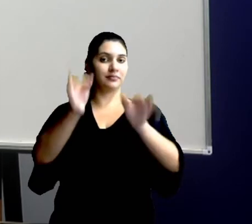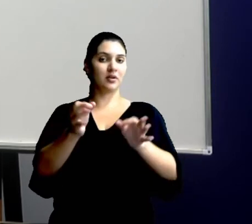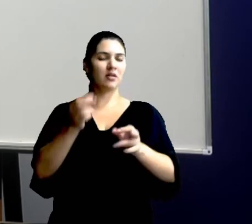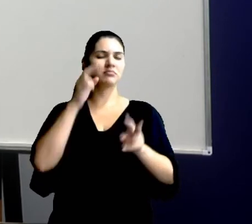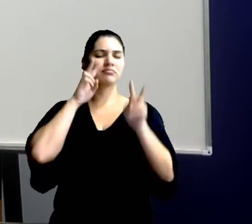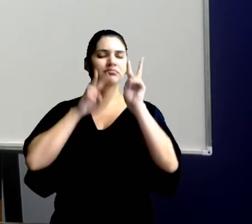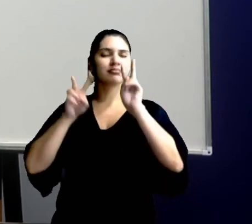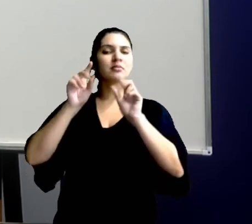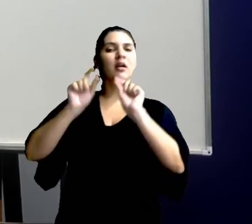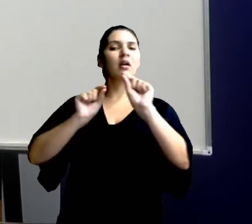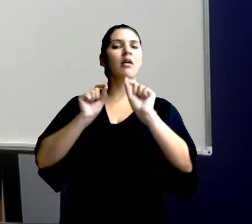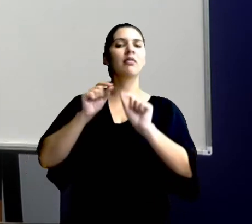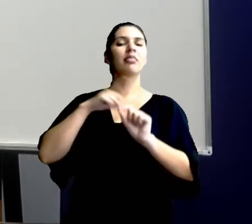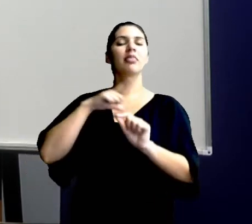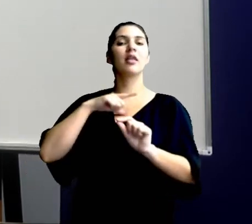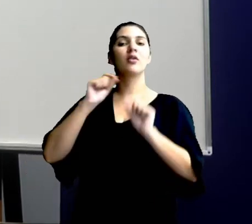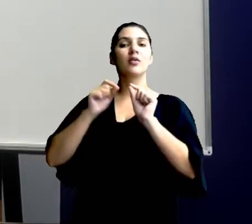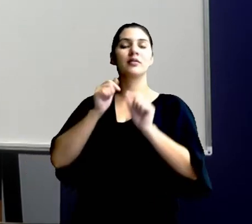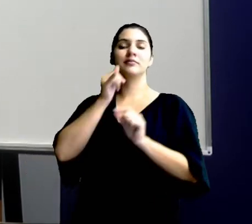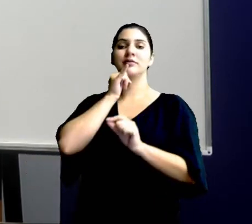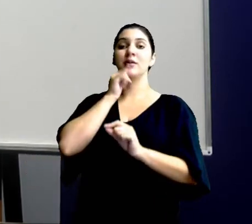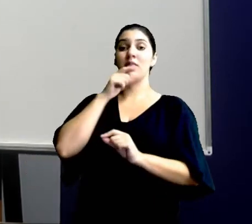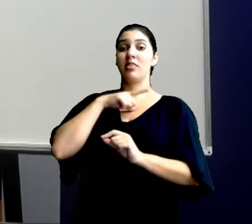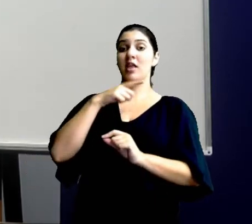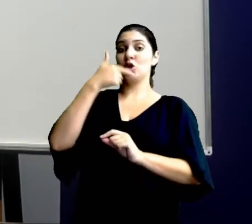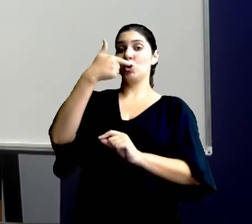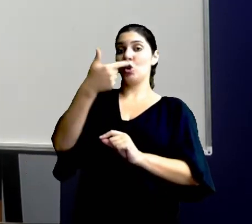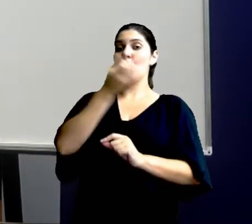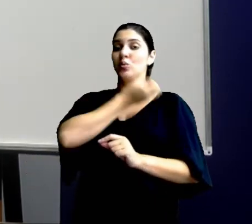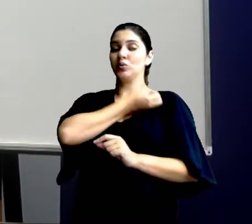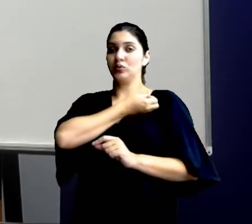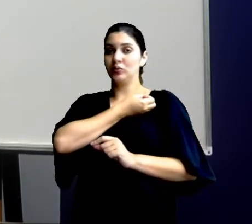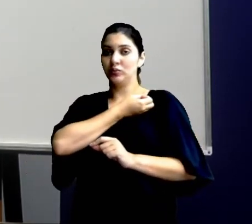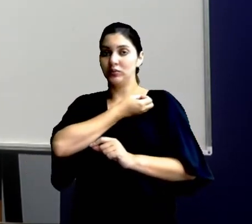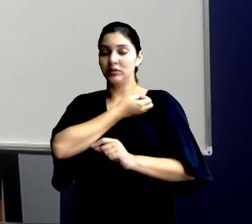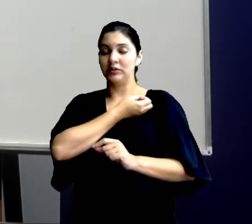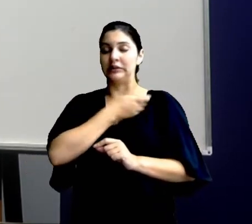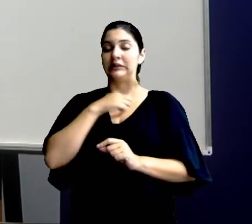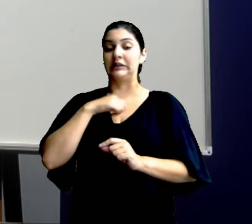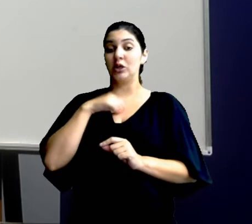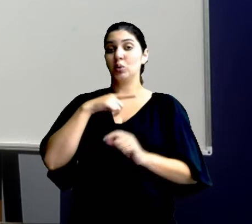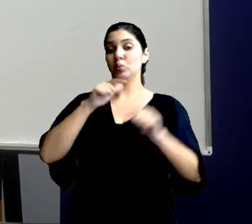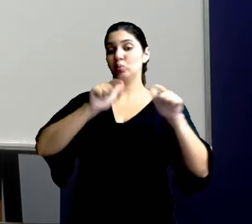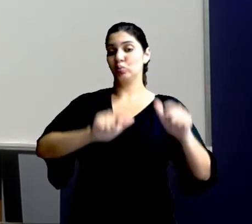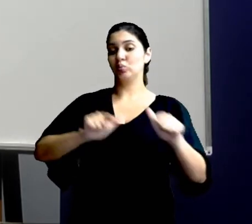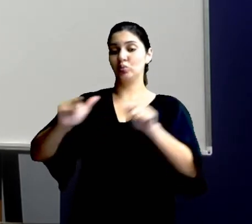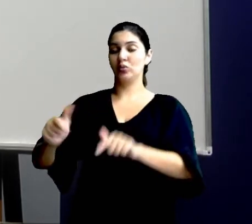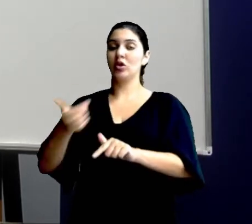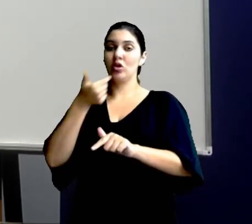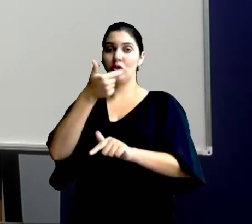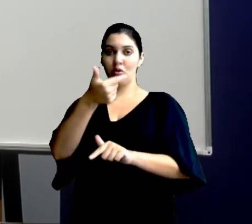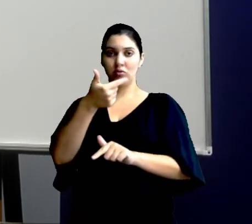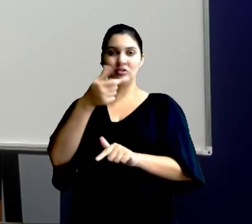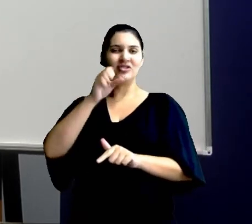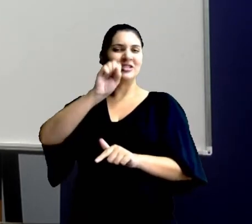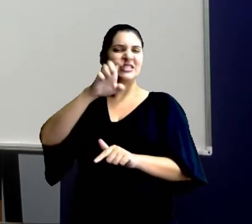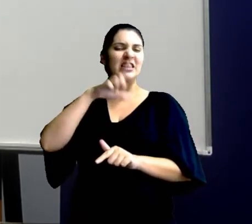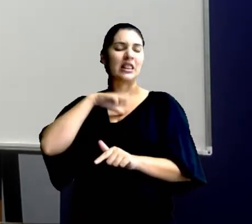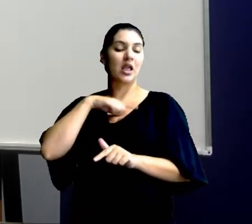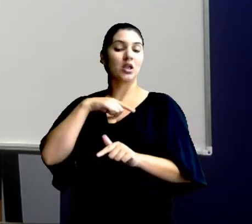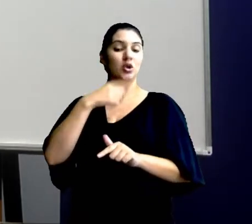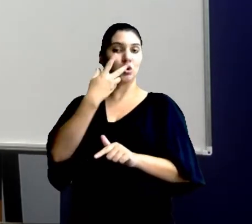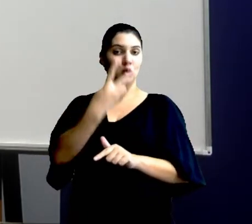Então, olha, gente, agora eu tenho 2 números aqui, 2 casinhas. Então, se eu tenho